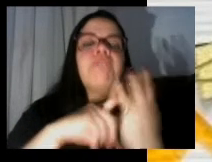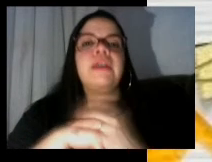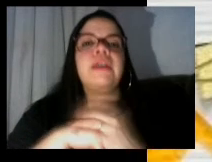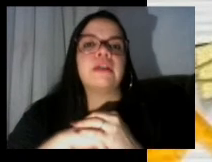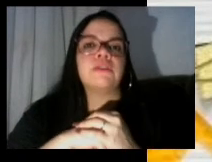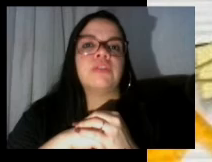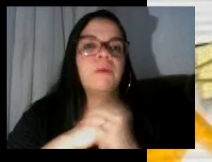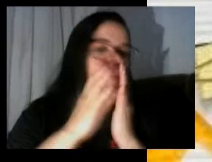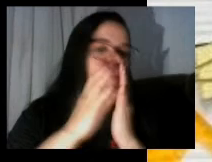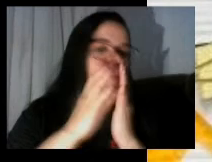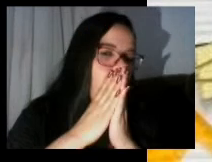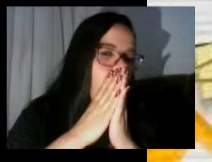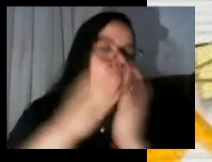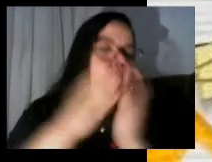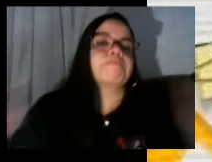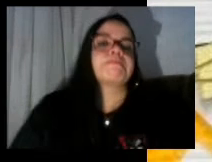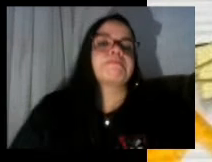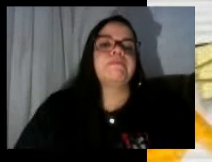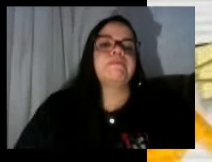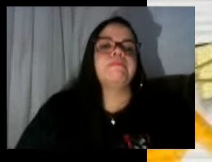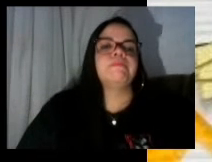os africanos, tá bom?